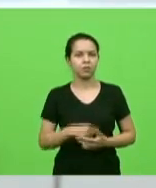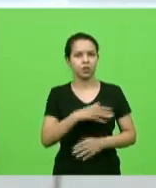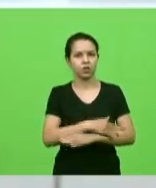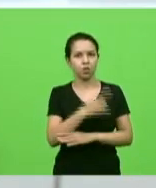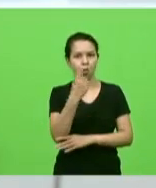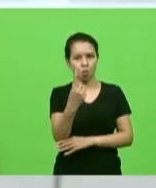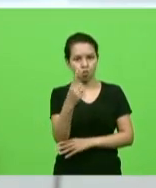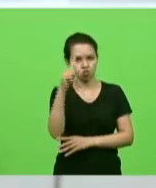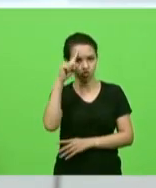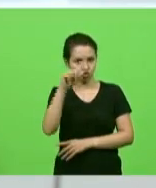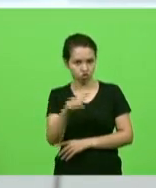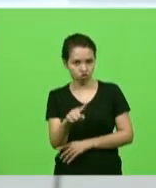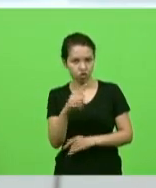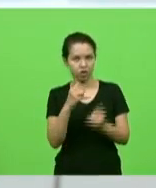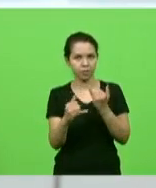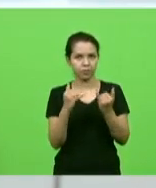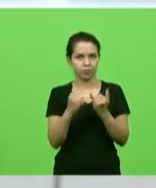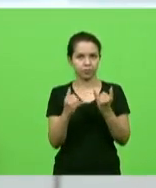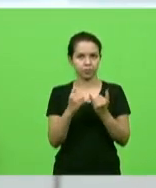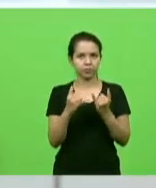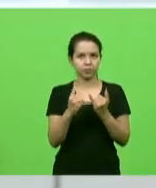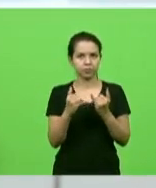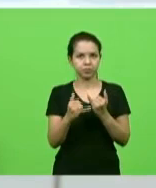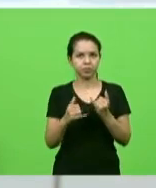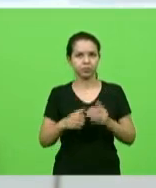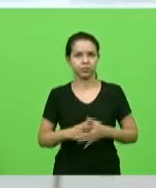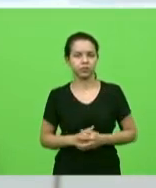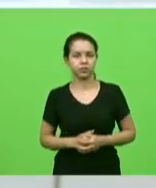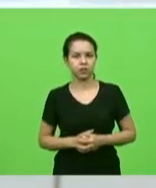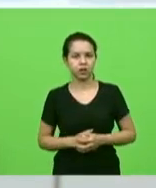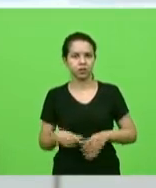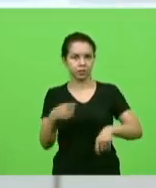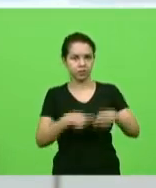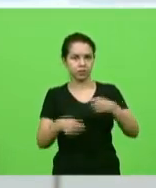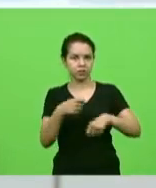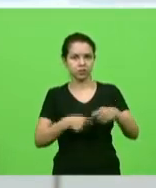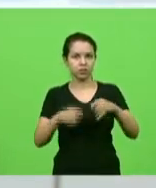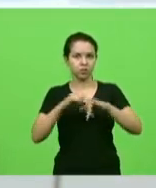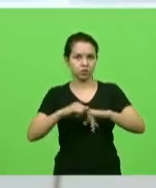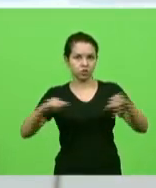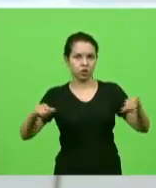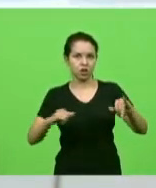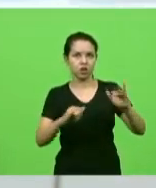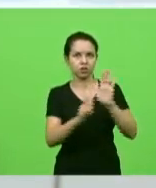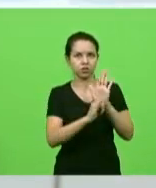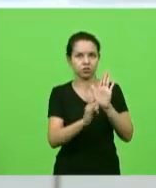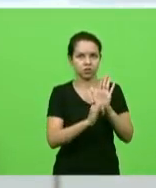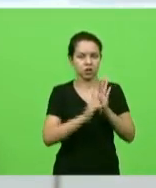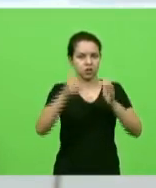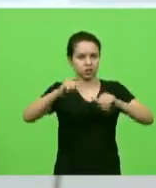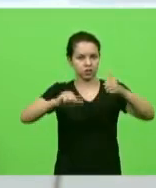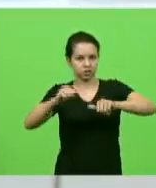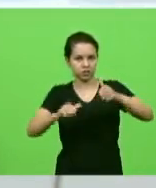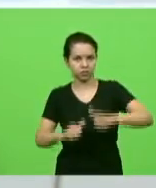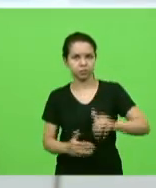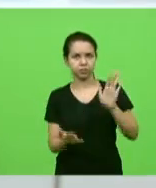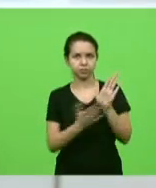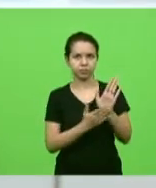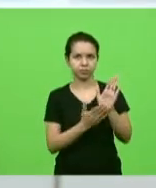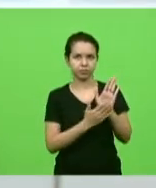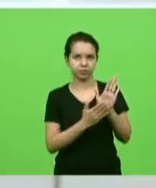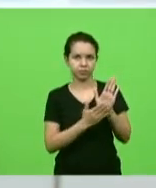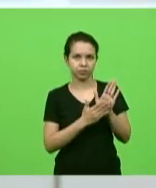a administração lançado edital analisado as propostas concluído pela retidão do